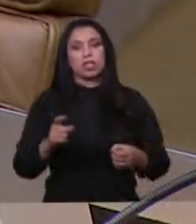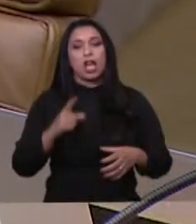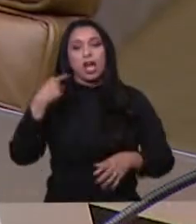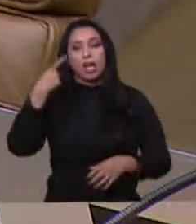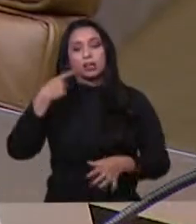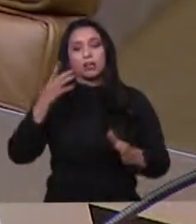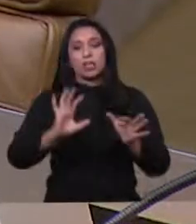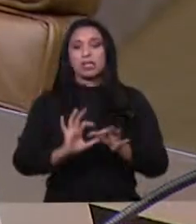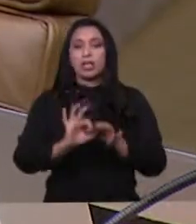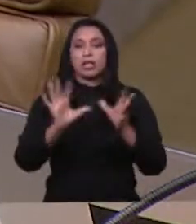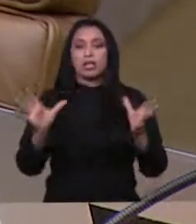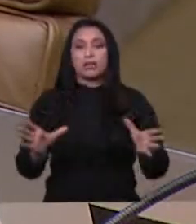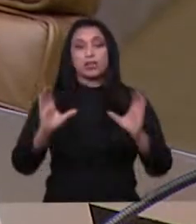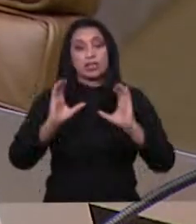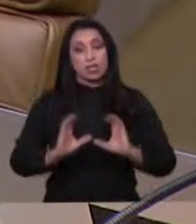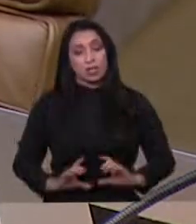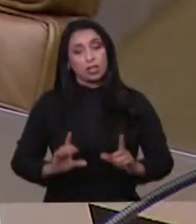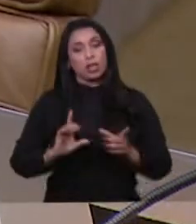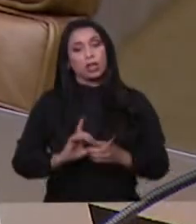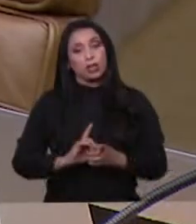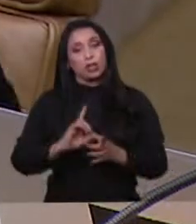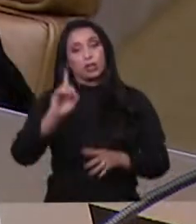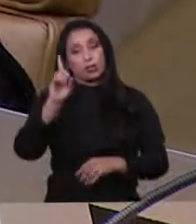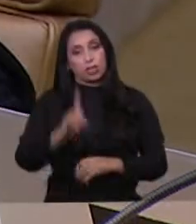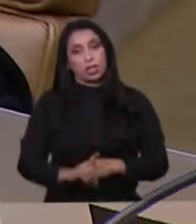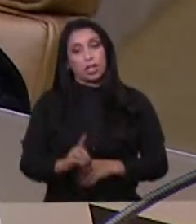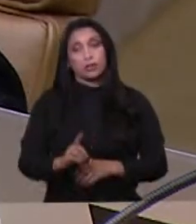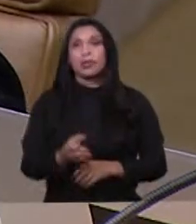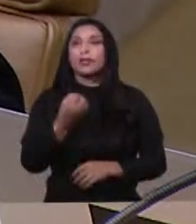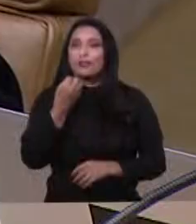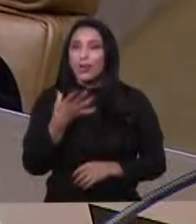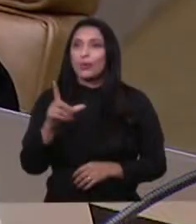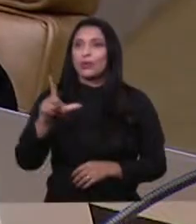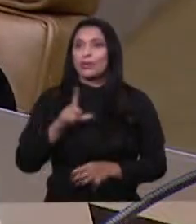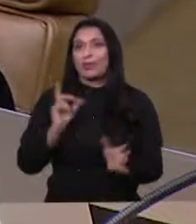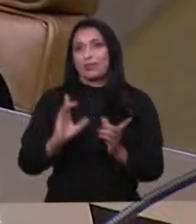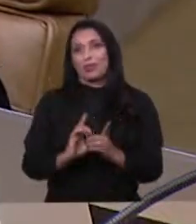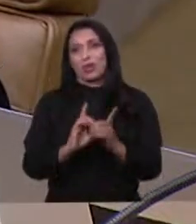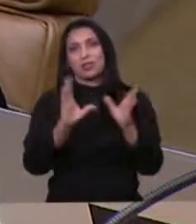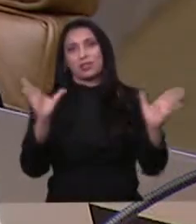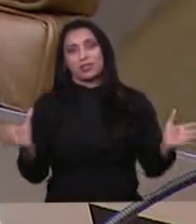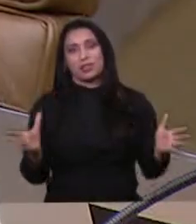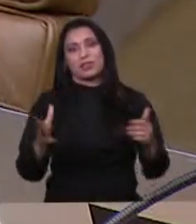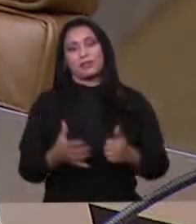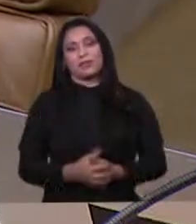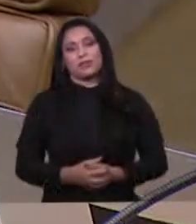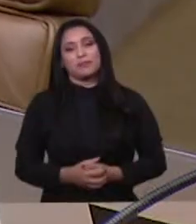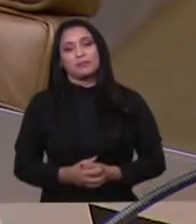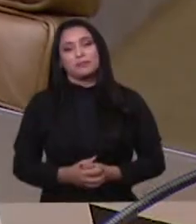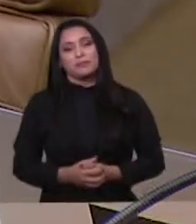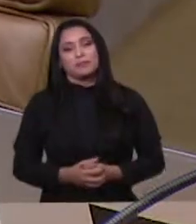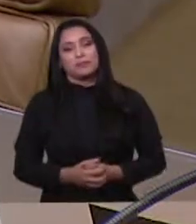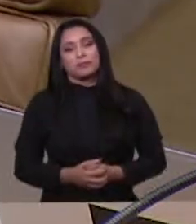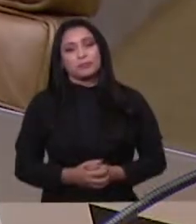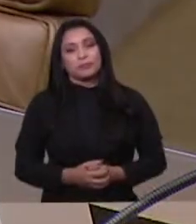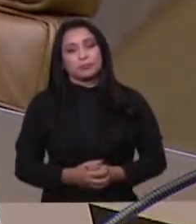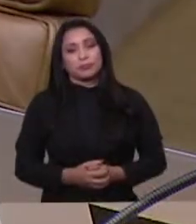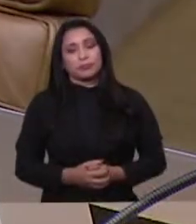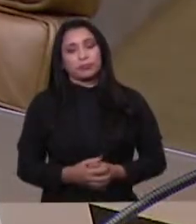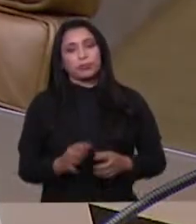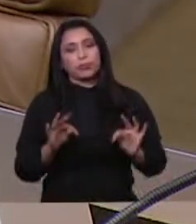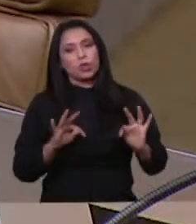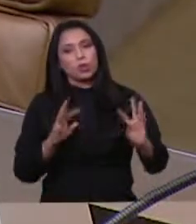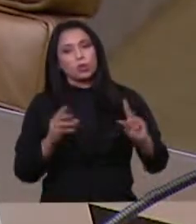com direitos. Bendita democracia. Eu fiz a análise do que foi posto